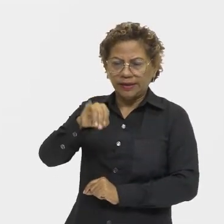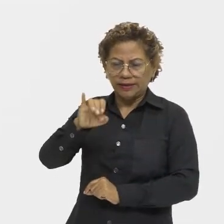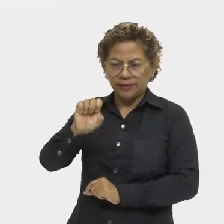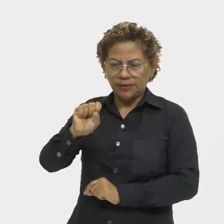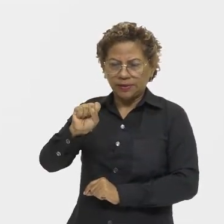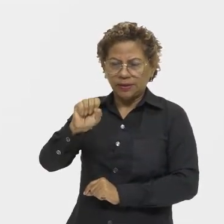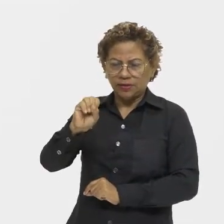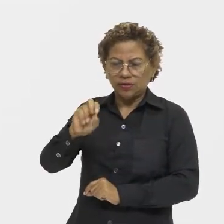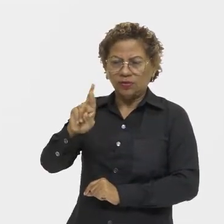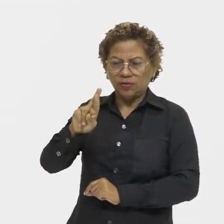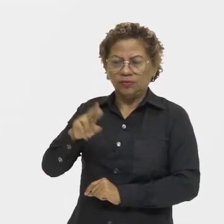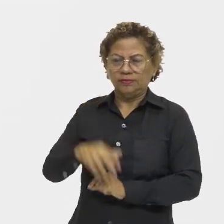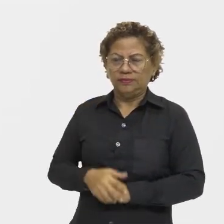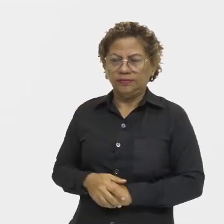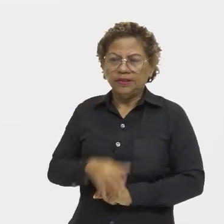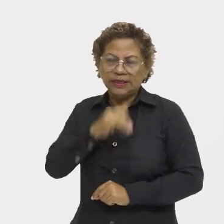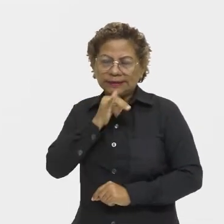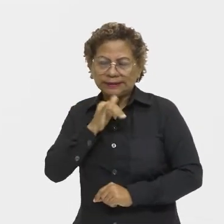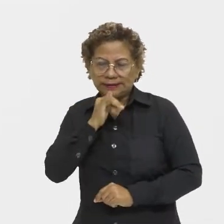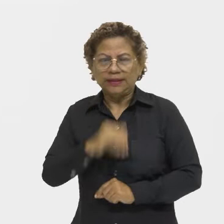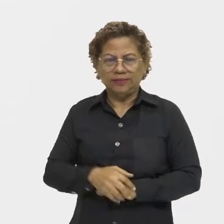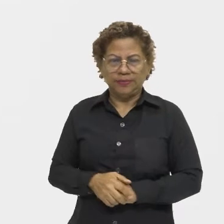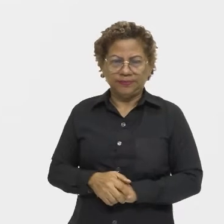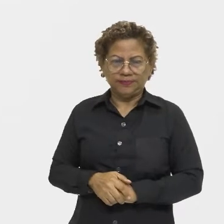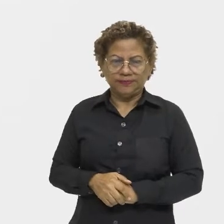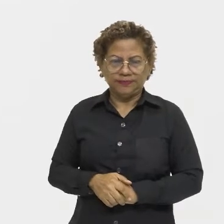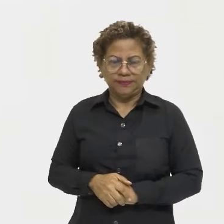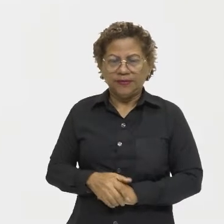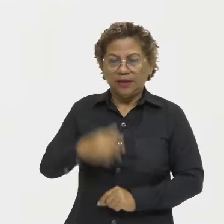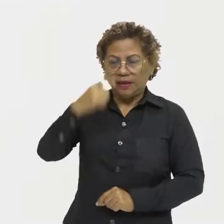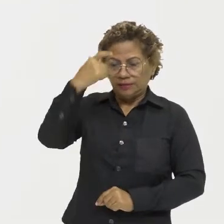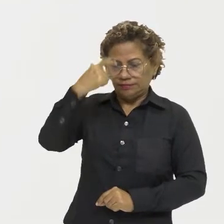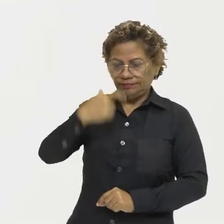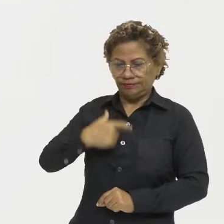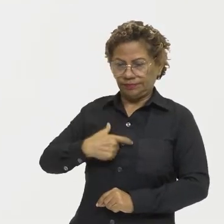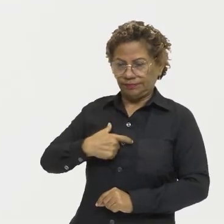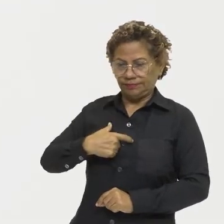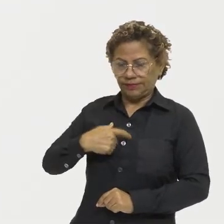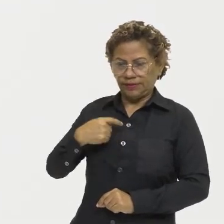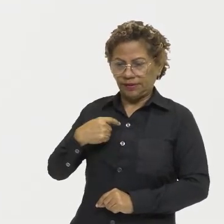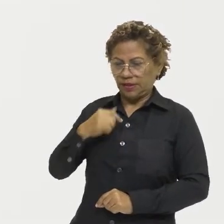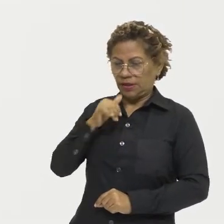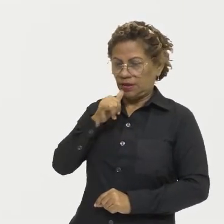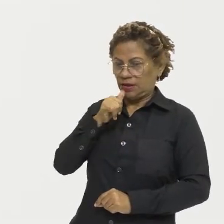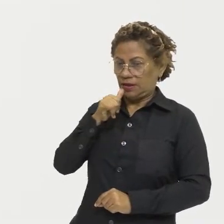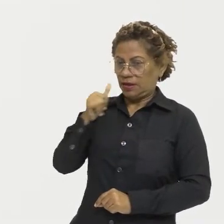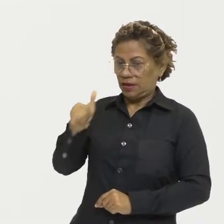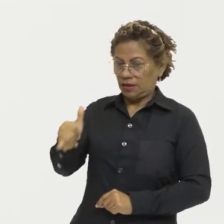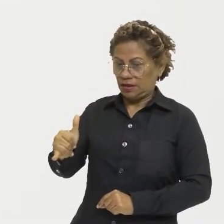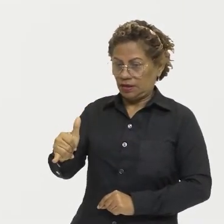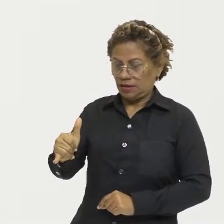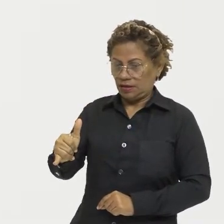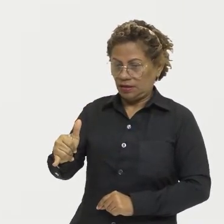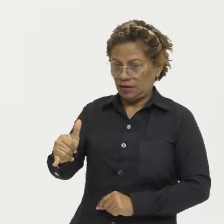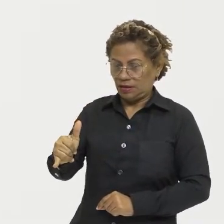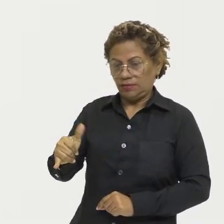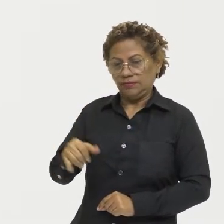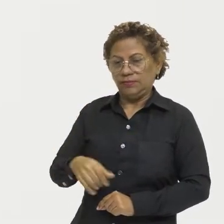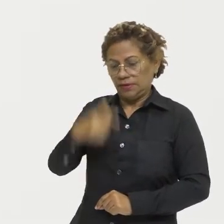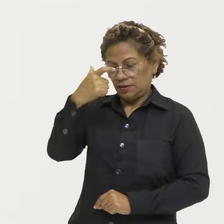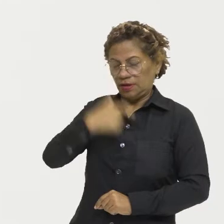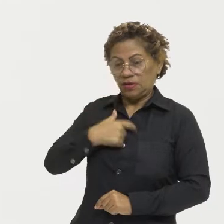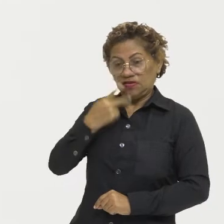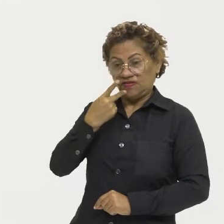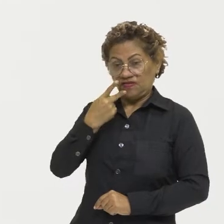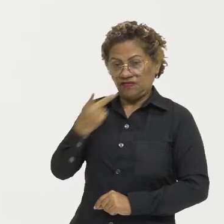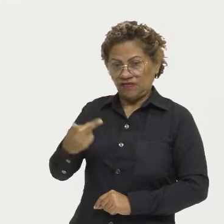comunicação? O emissor, no caso, é a pessoa que emite, né, que fala, né? Então, observe que